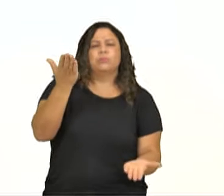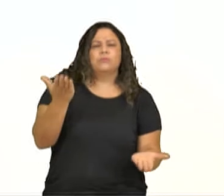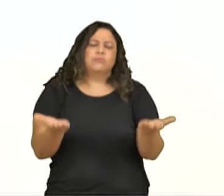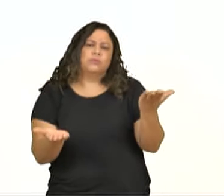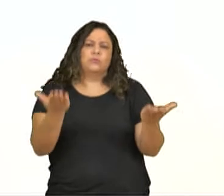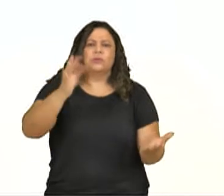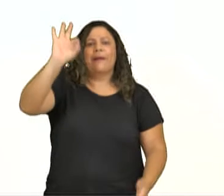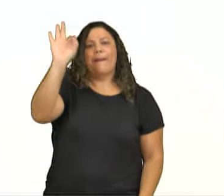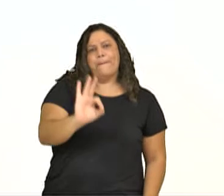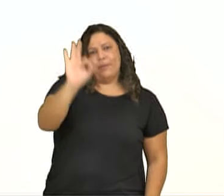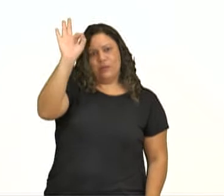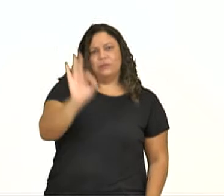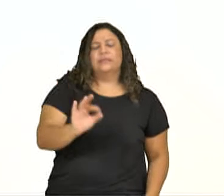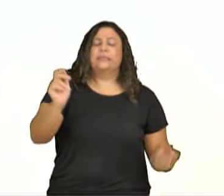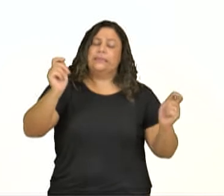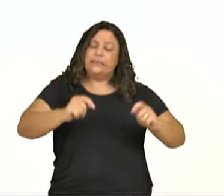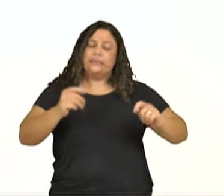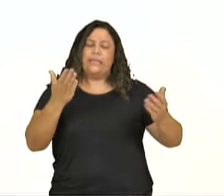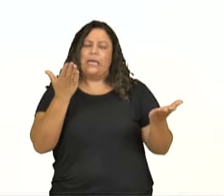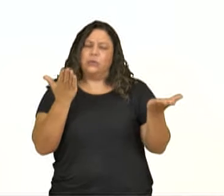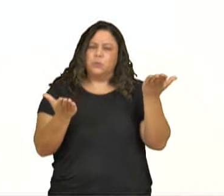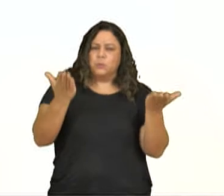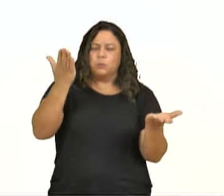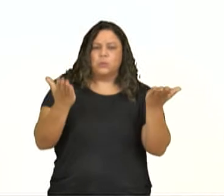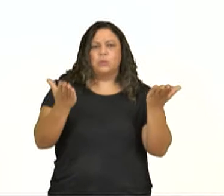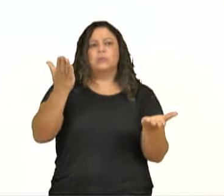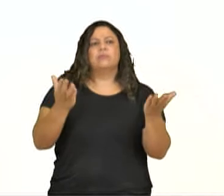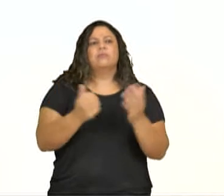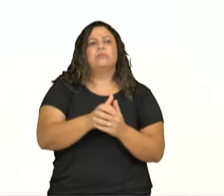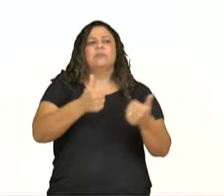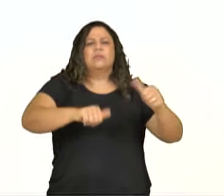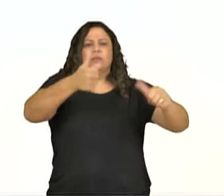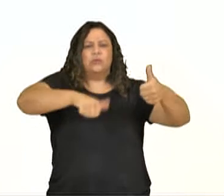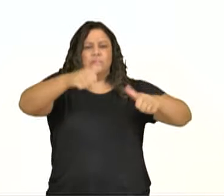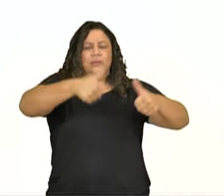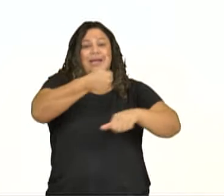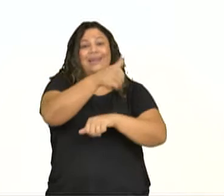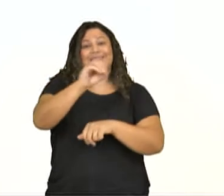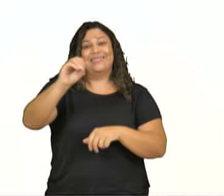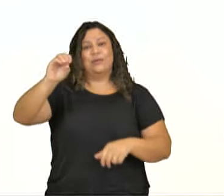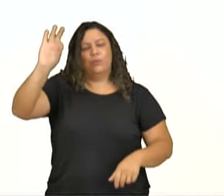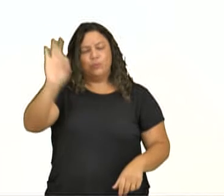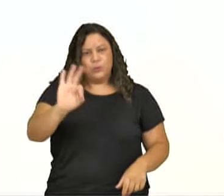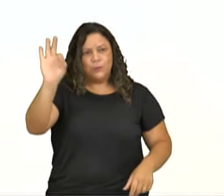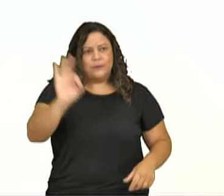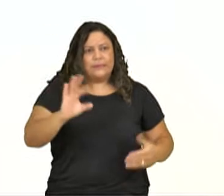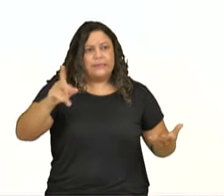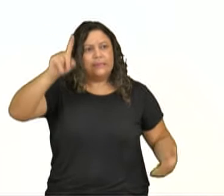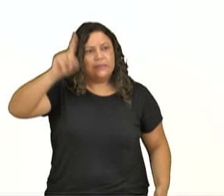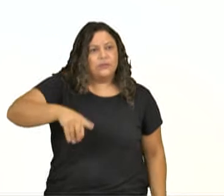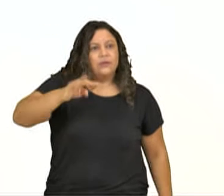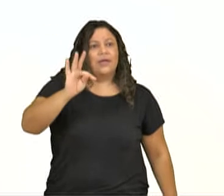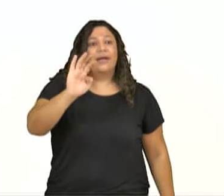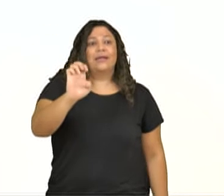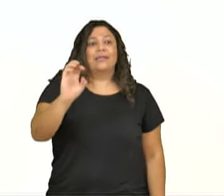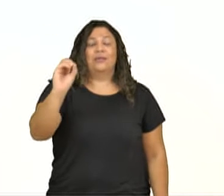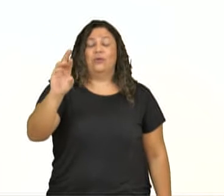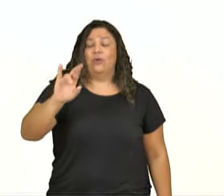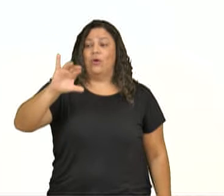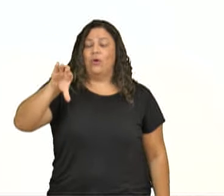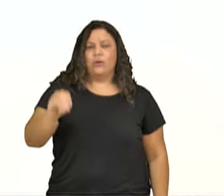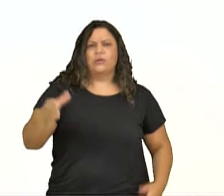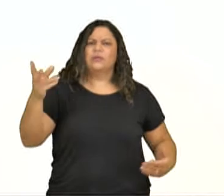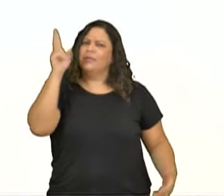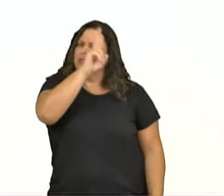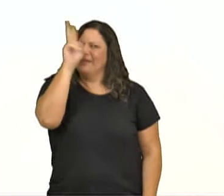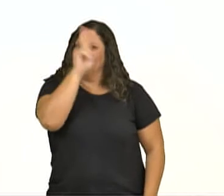porcentagem teoricamente esperada. Rendimento de 100% de uma reação é teórico. Então, vejam aqui, sabe aquela história,